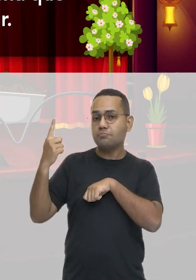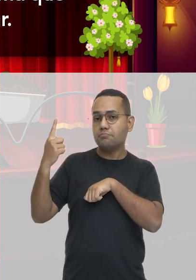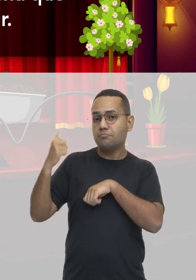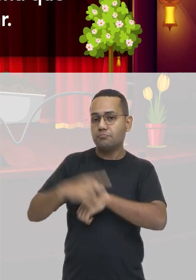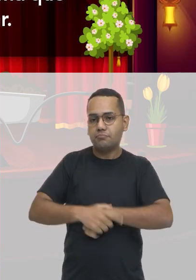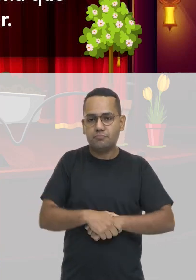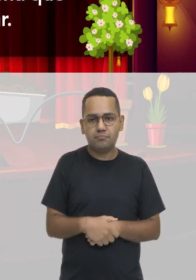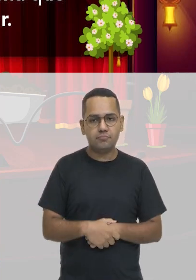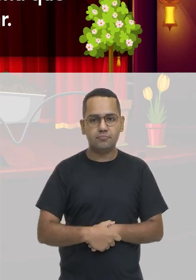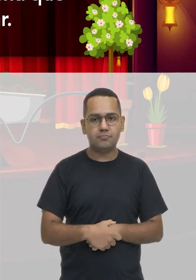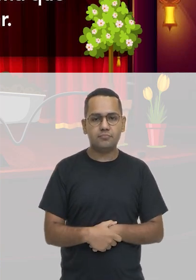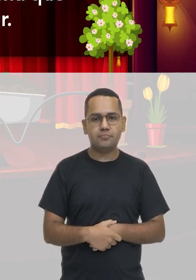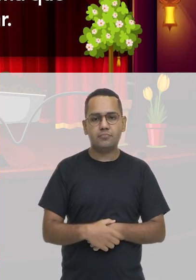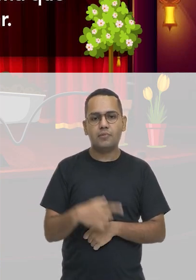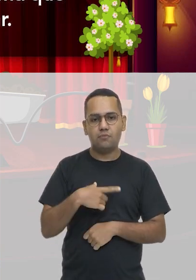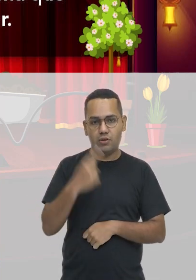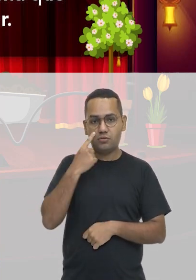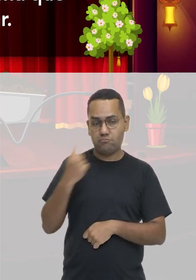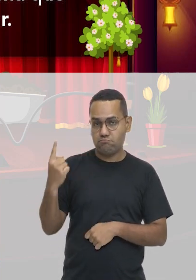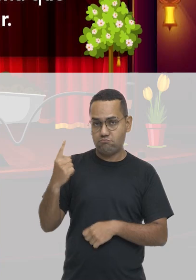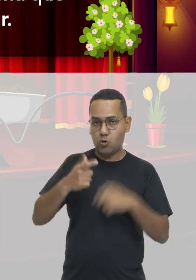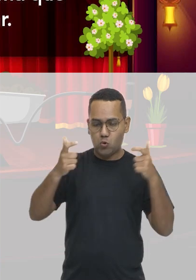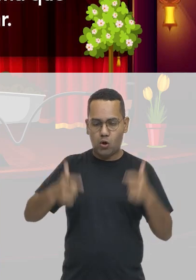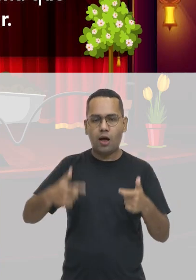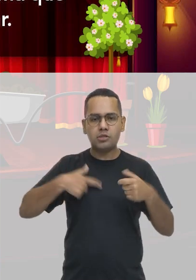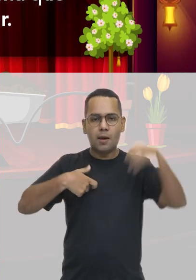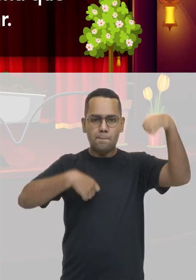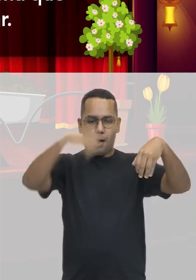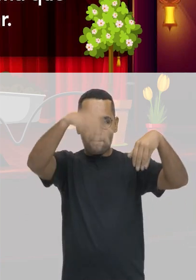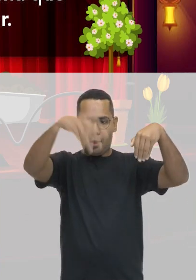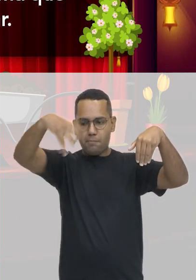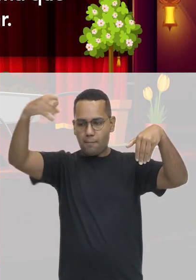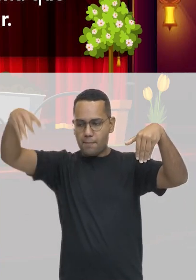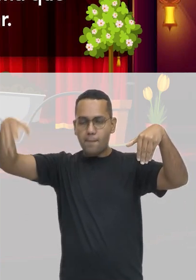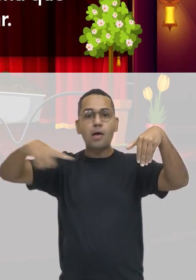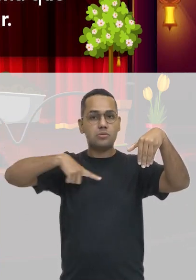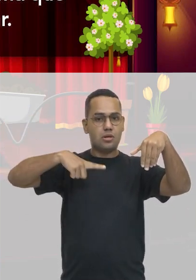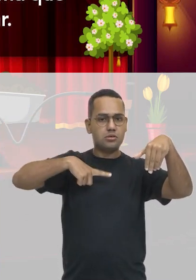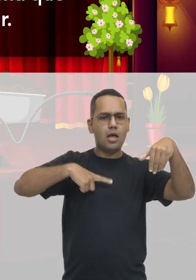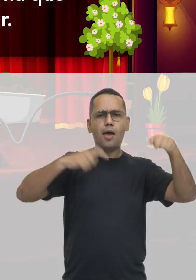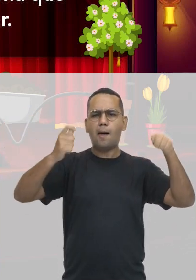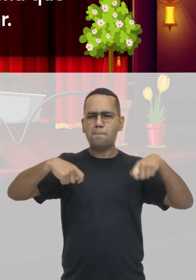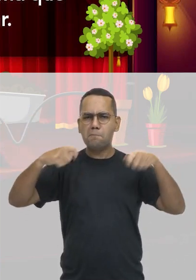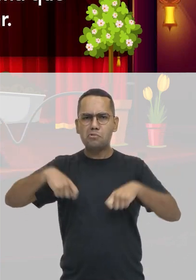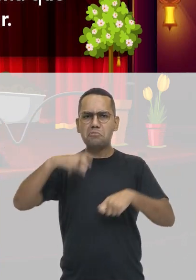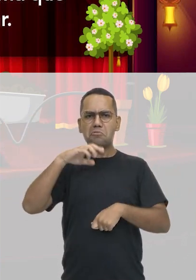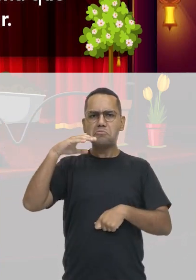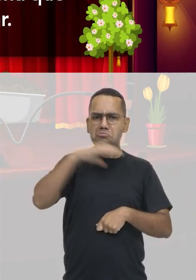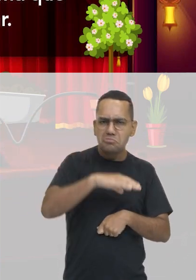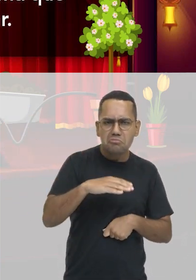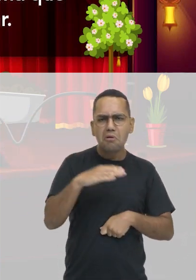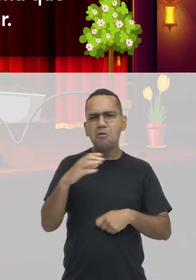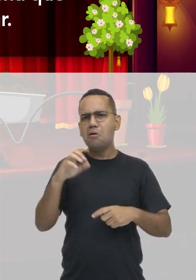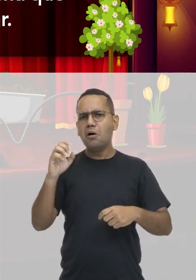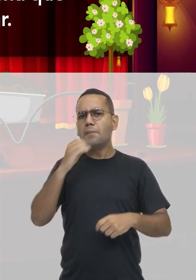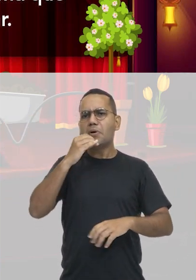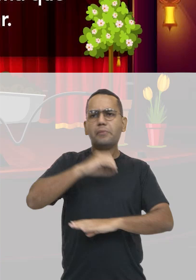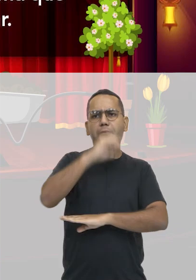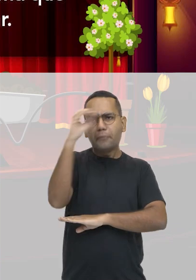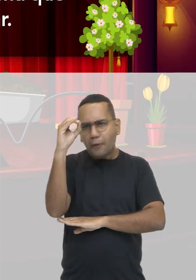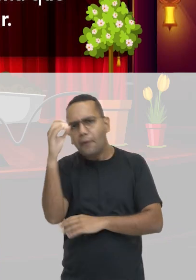aqui nós temos a iluminação de um palco que pode apresentar que está muito quente, está um sol quente, ou então